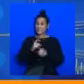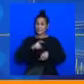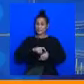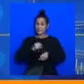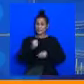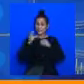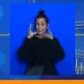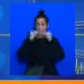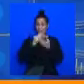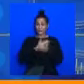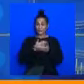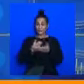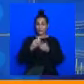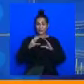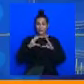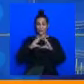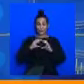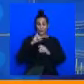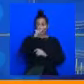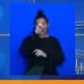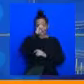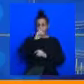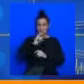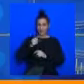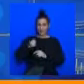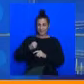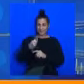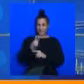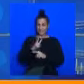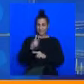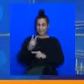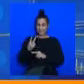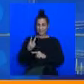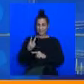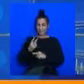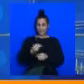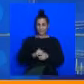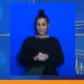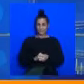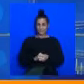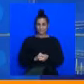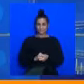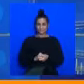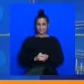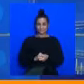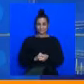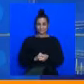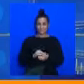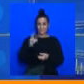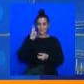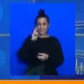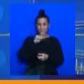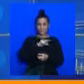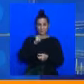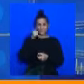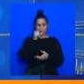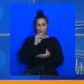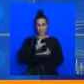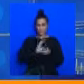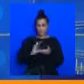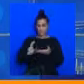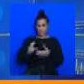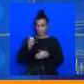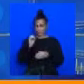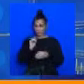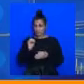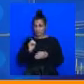das 8 da noite. Bola amarela, número 22. Amarela, 22. Lembrando que você ganha com 0 acerto,